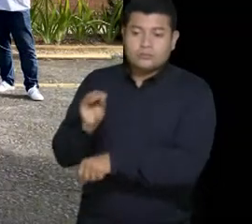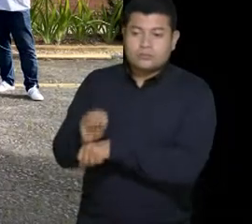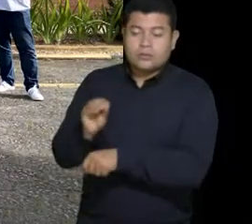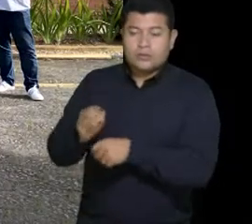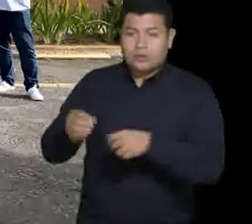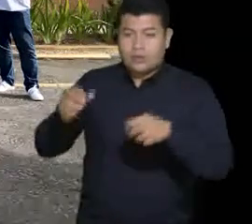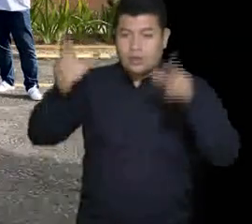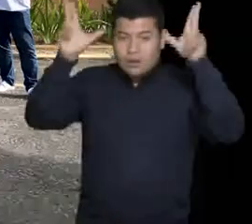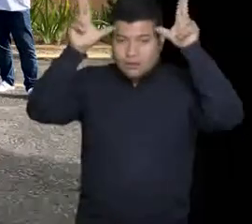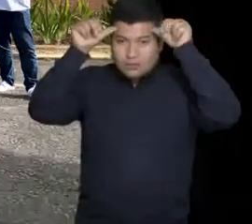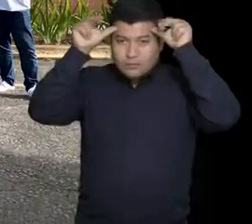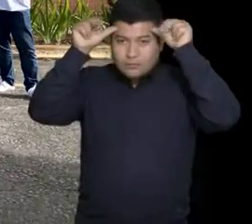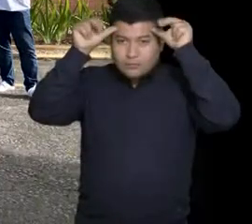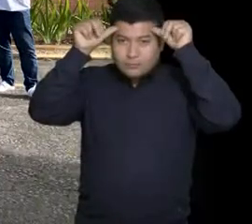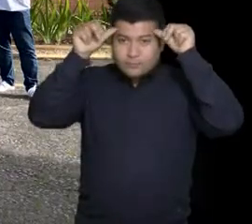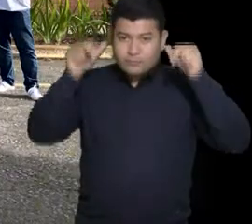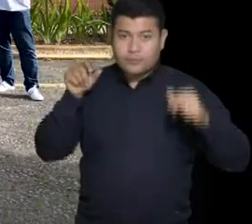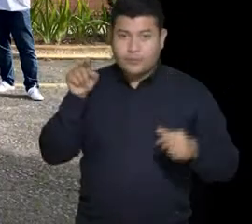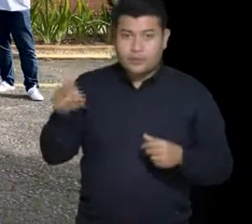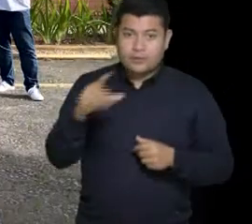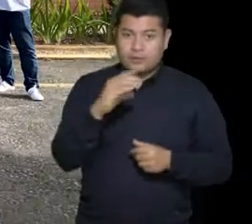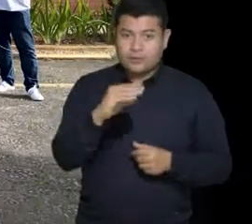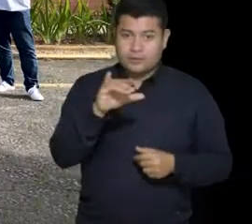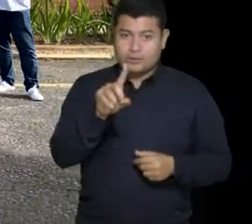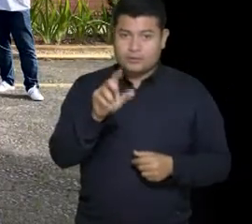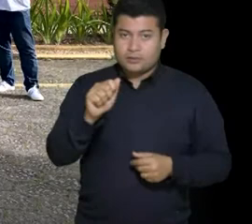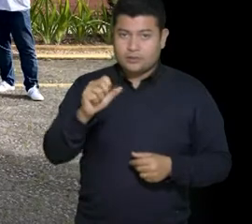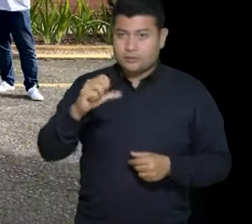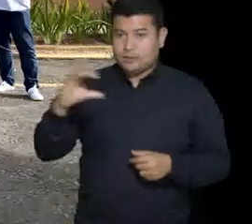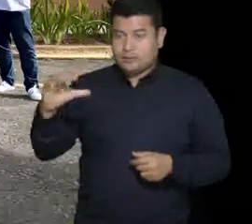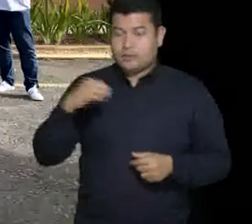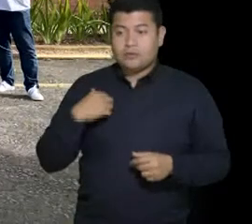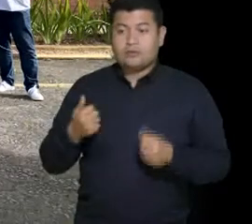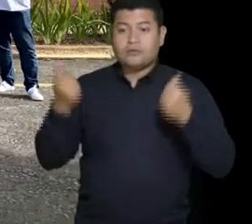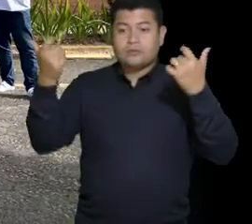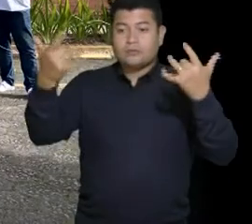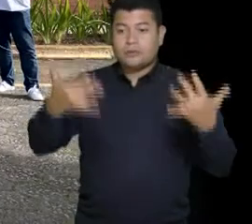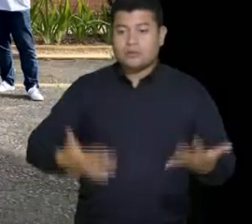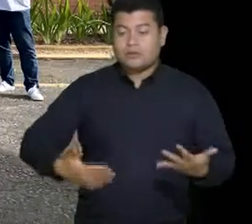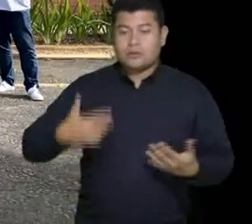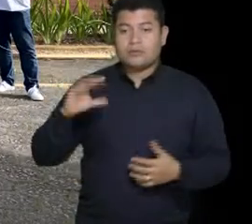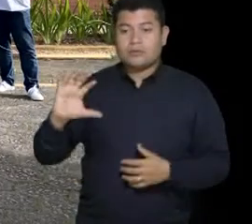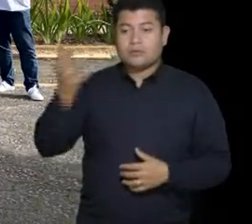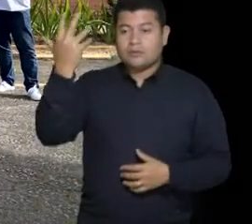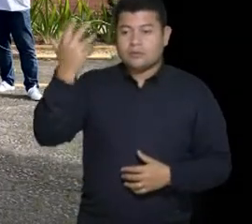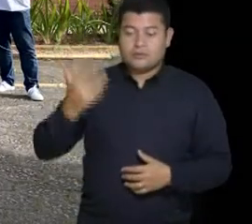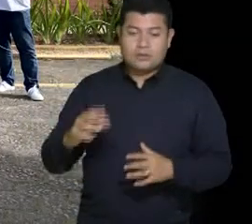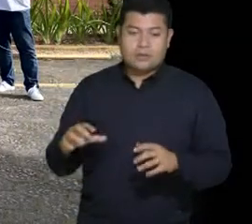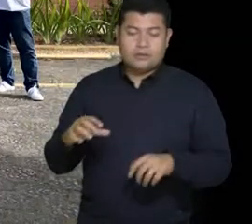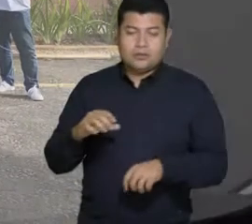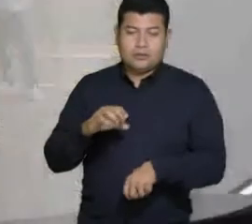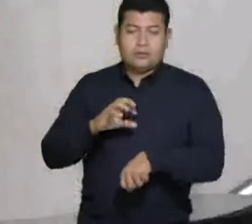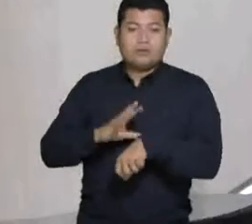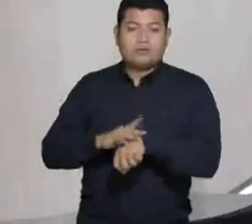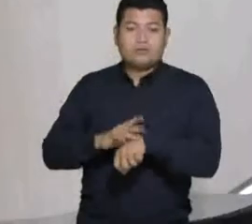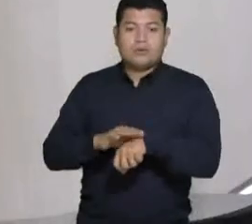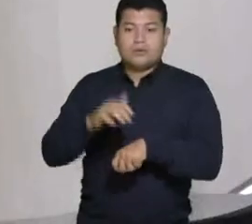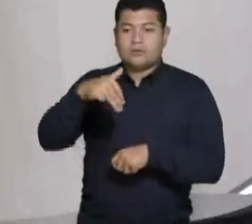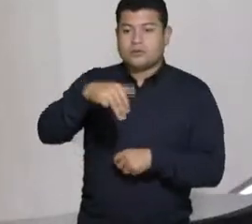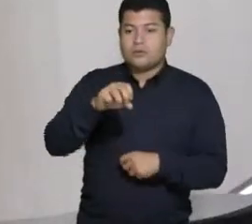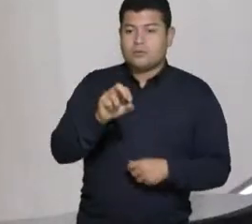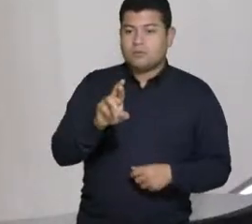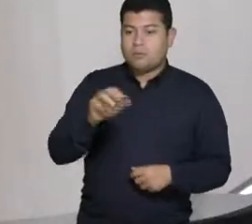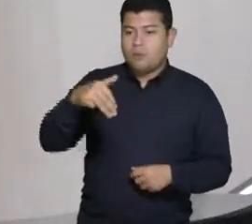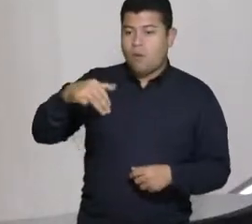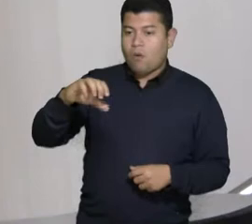de éguas hoje na cidade que que foram lá passar a situação da doença de mormo da muitas vezes